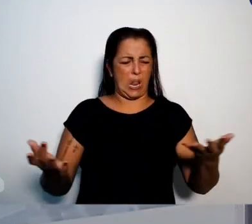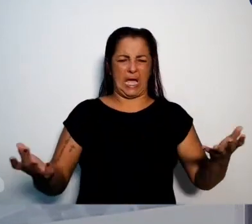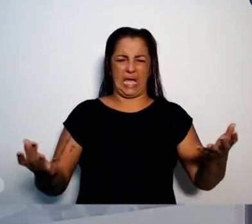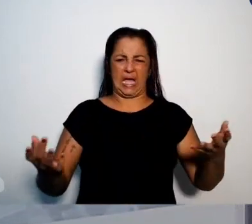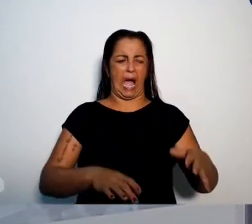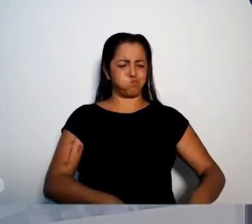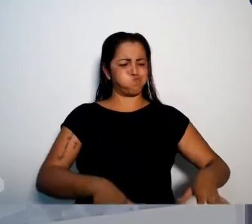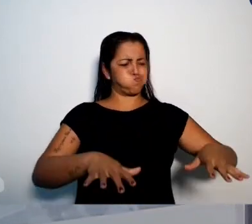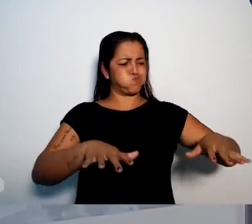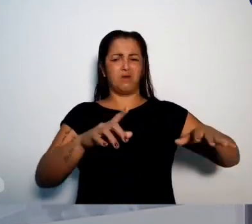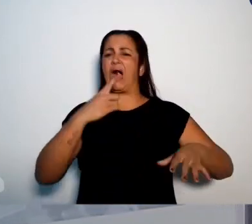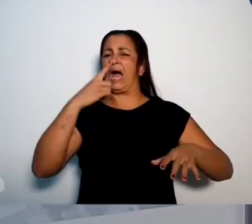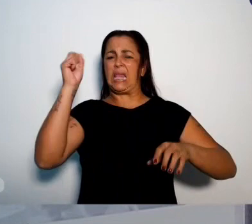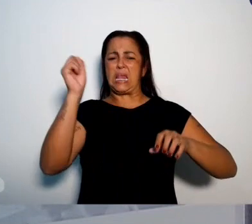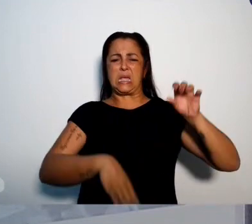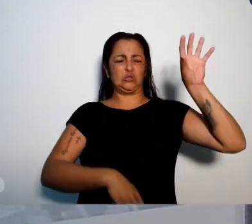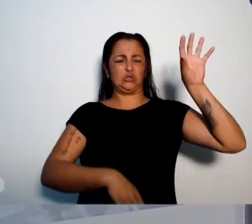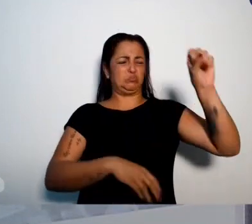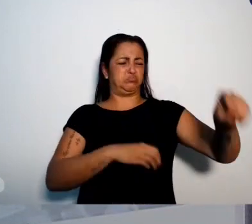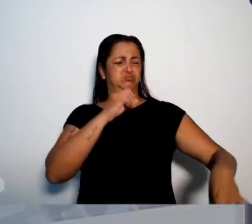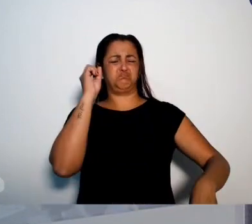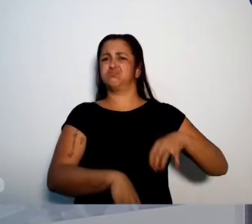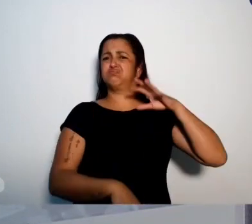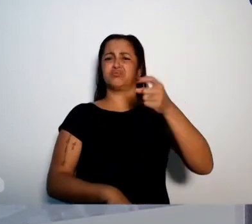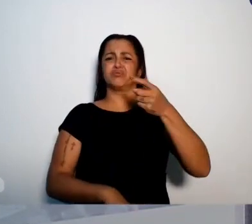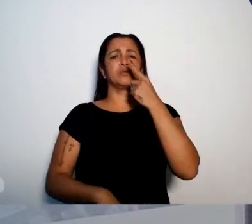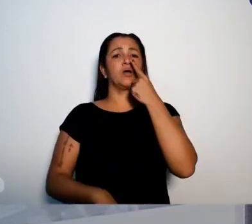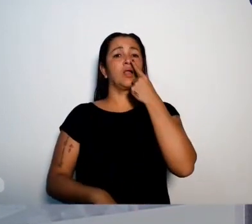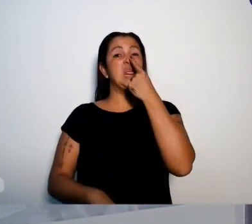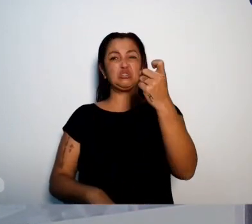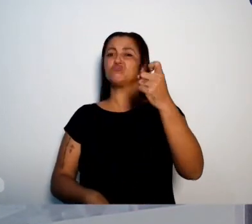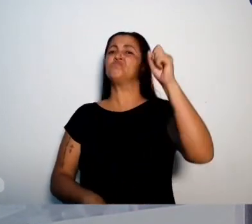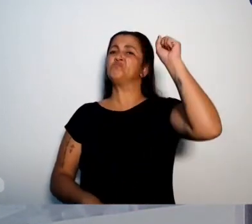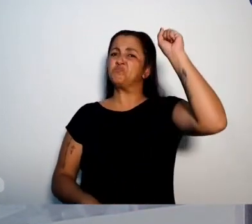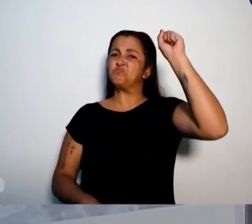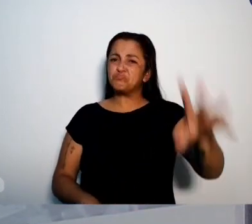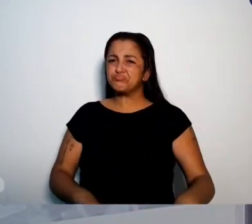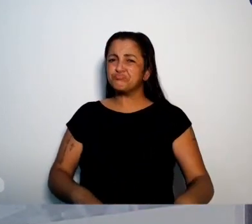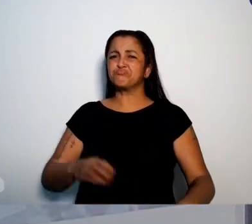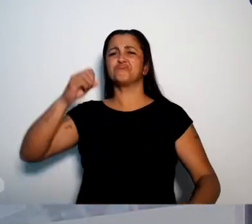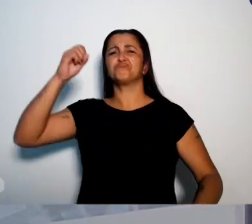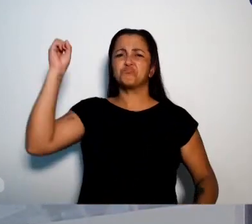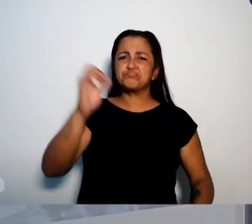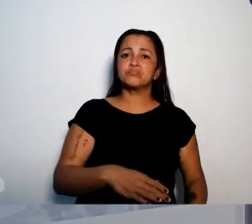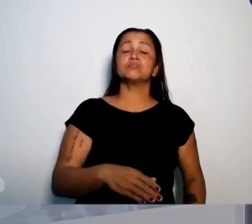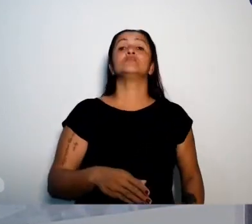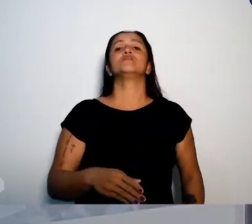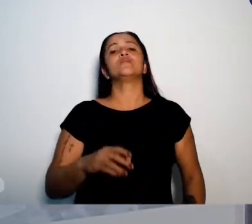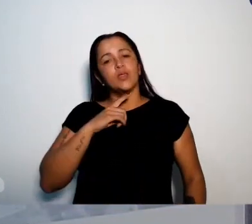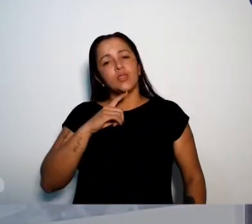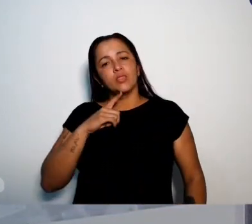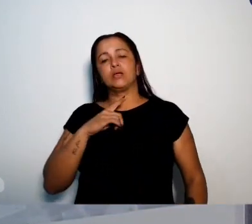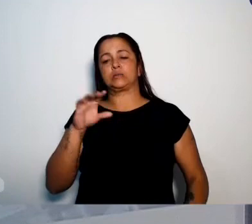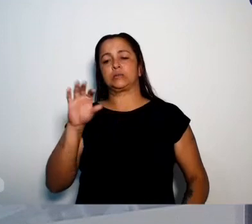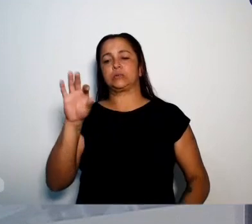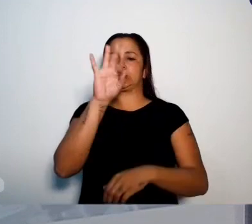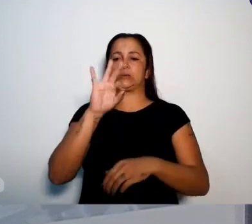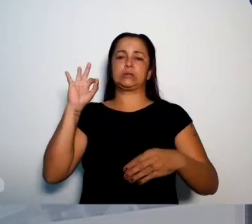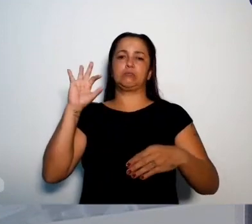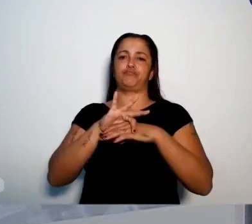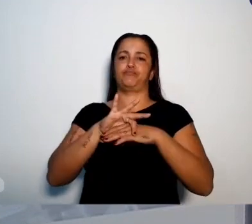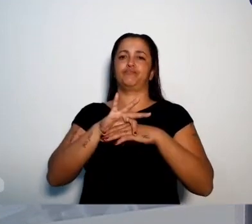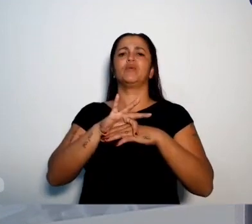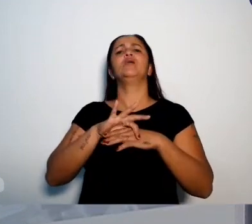lixo acaba aparecendo bicho, o mosquito da dengue. Então nós estamos solicitando a limpeza e a capinação desta